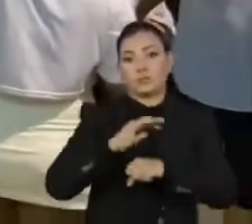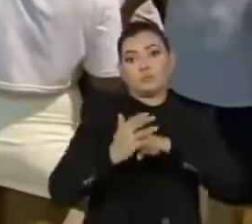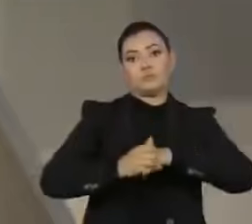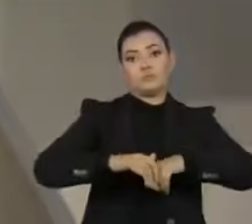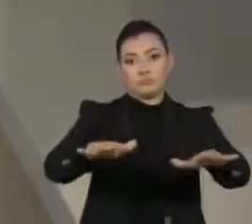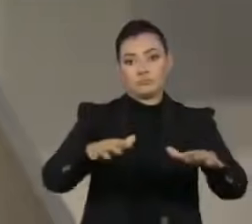global